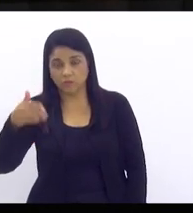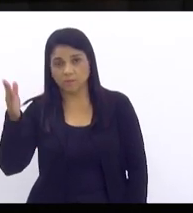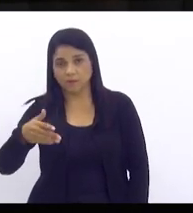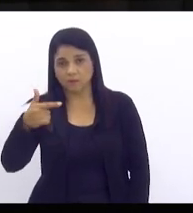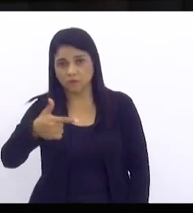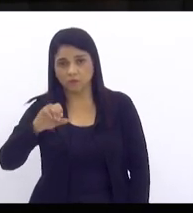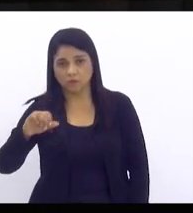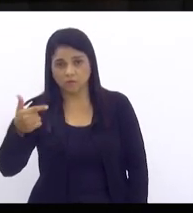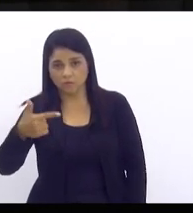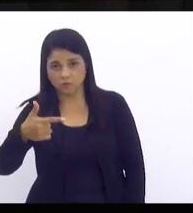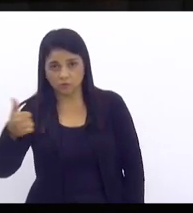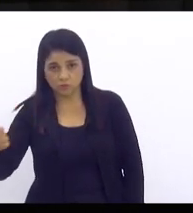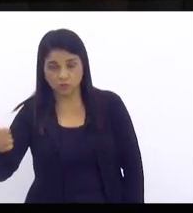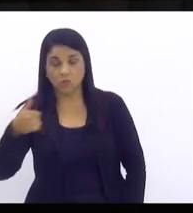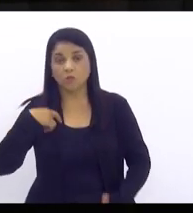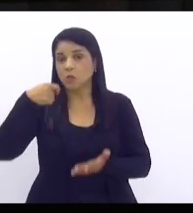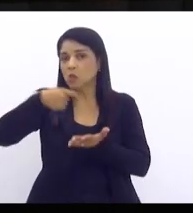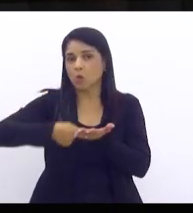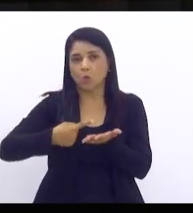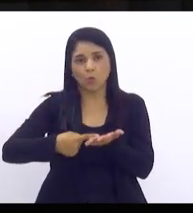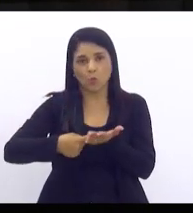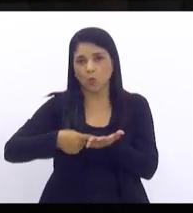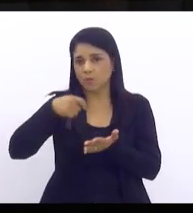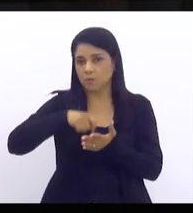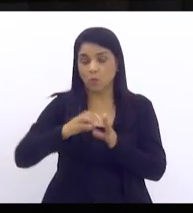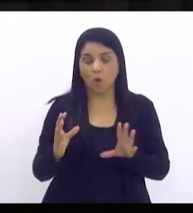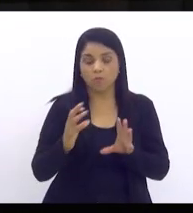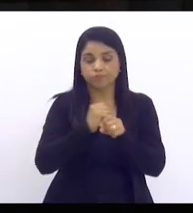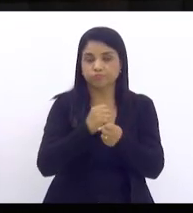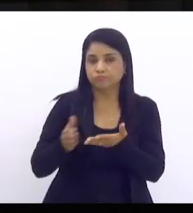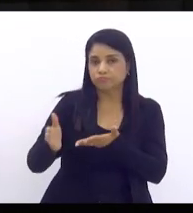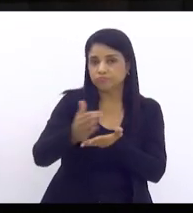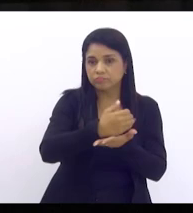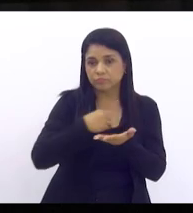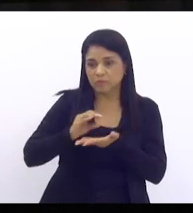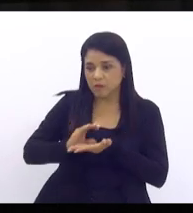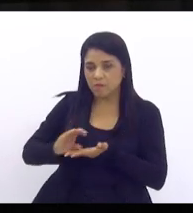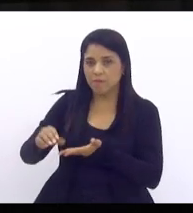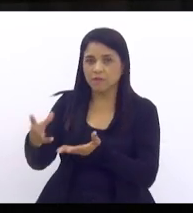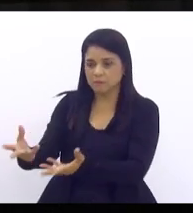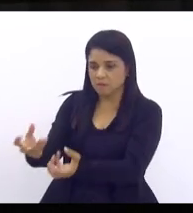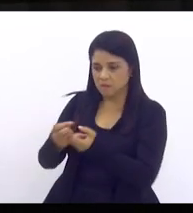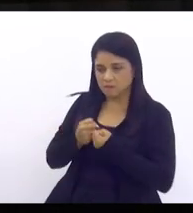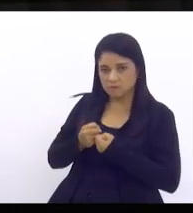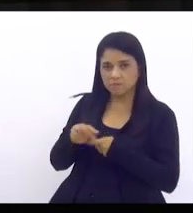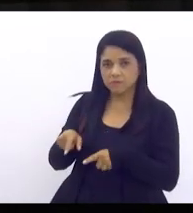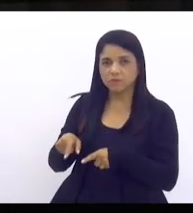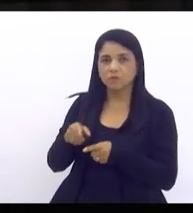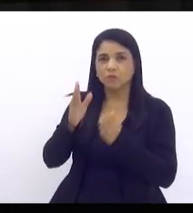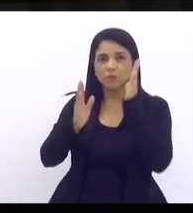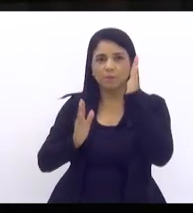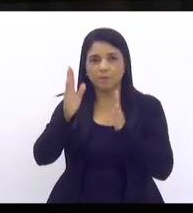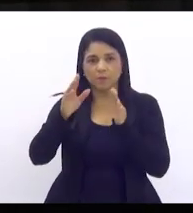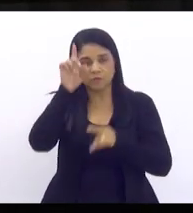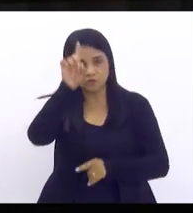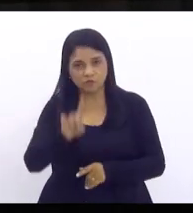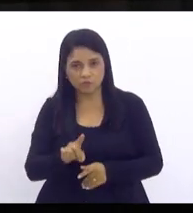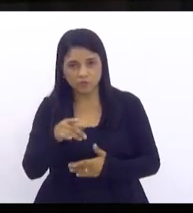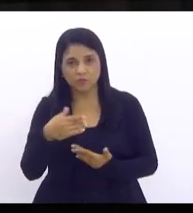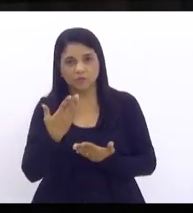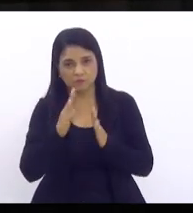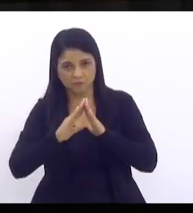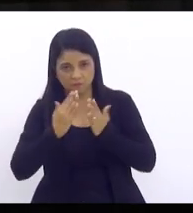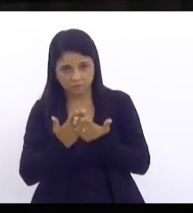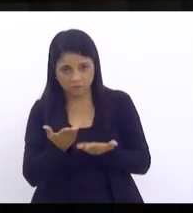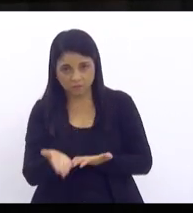030034/003771/2021, referente ao não cumprimento da prestação de contas dos repasses recebidos no período em que foi diretora da escola. E,